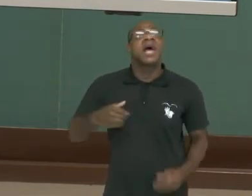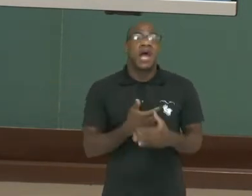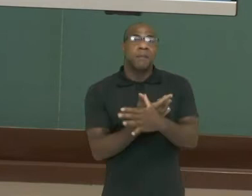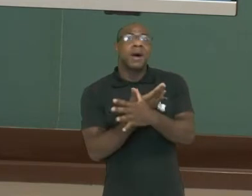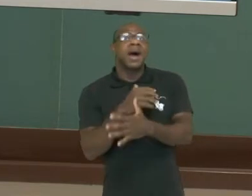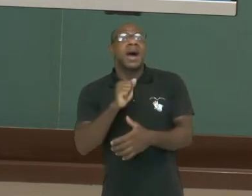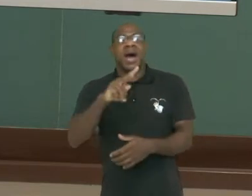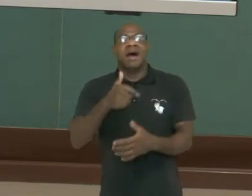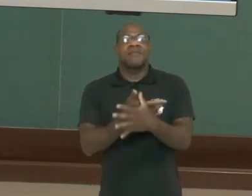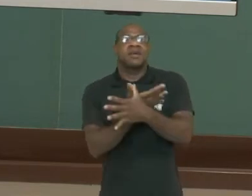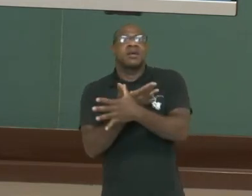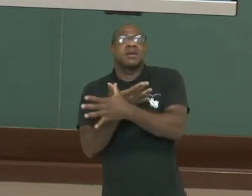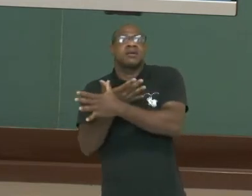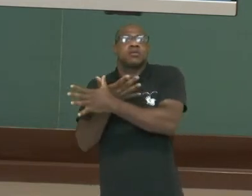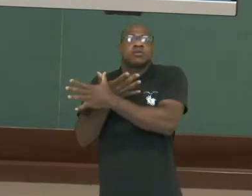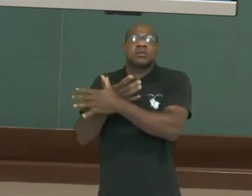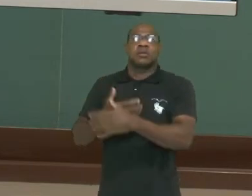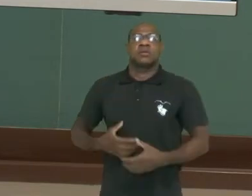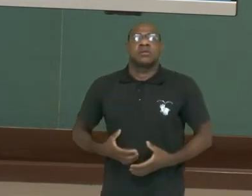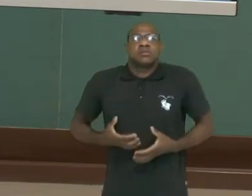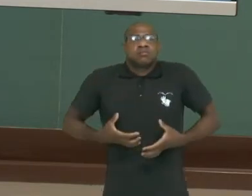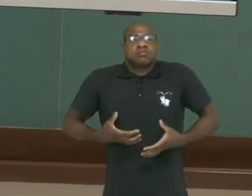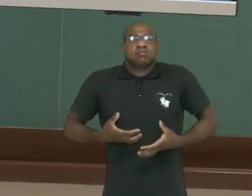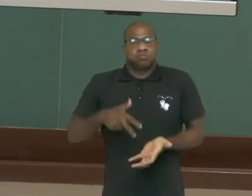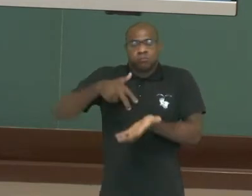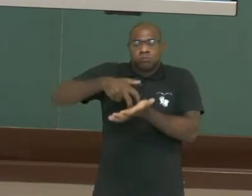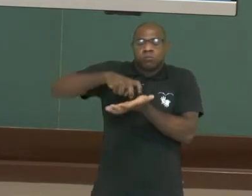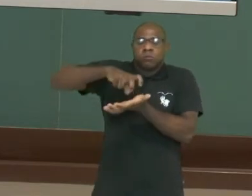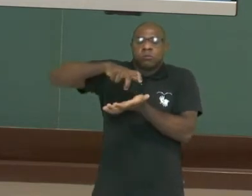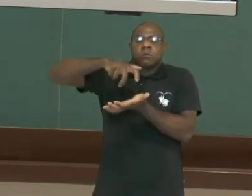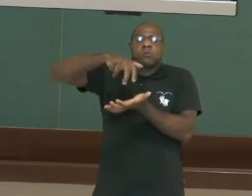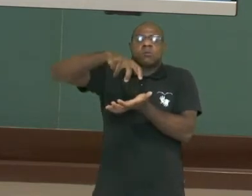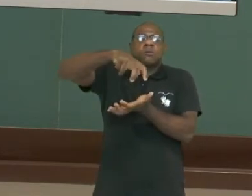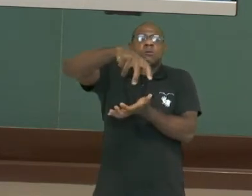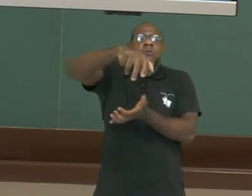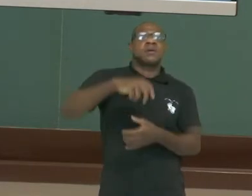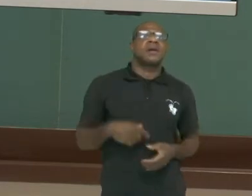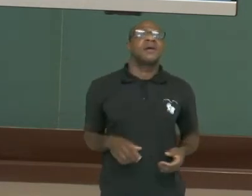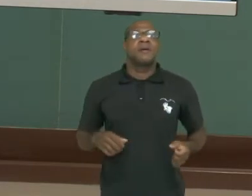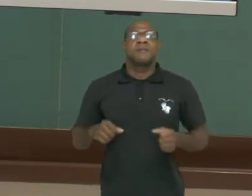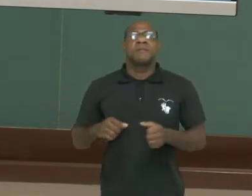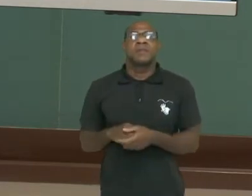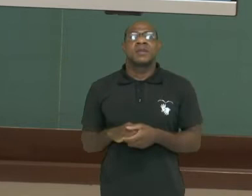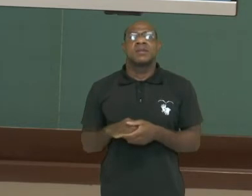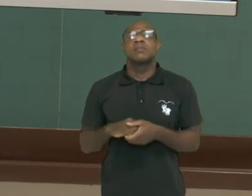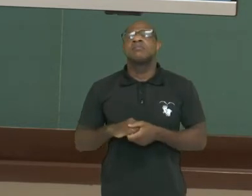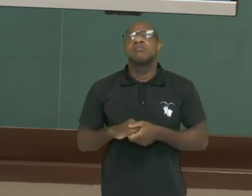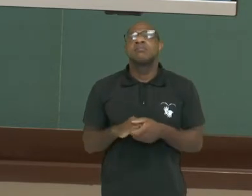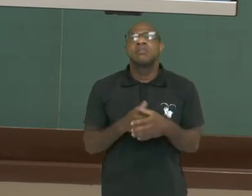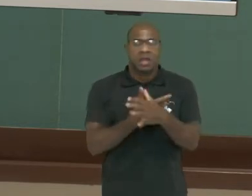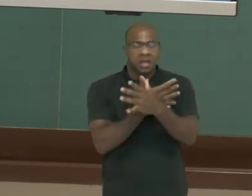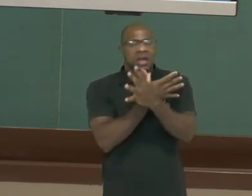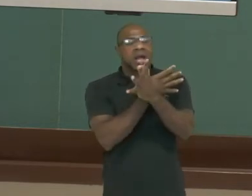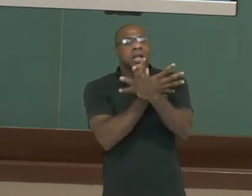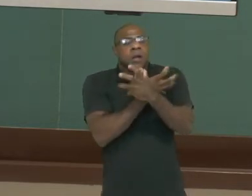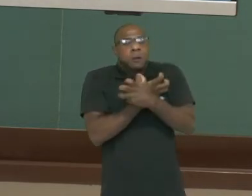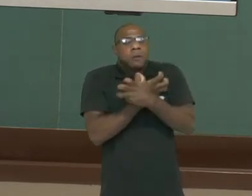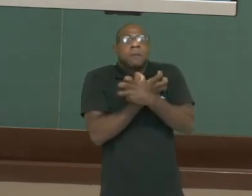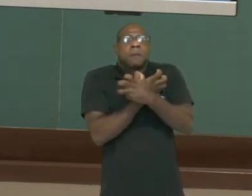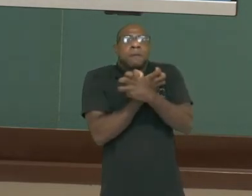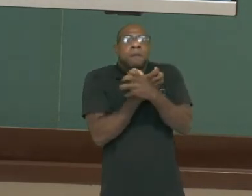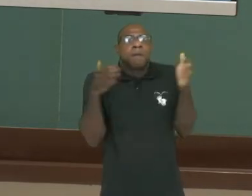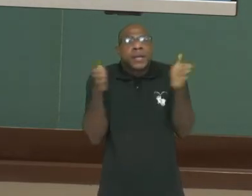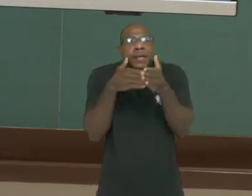um corpo robusto, bem desenvolvido. As asas são atrofiadas, são pequenas